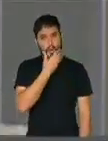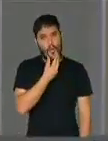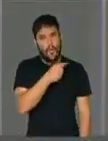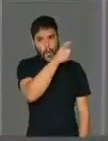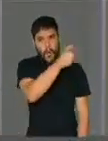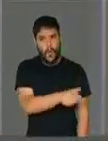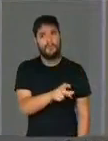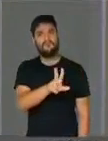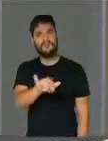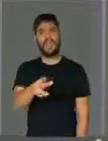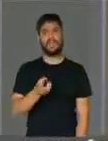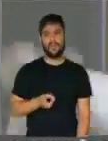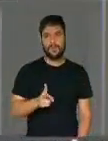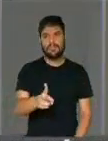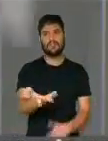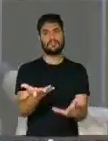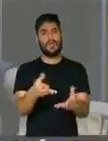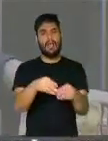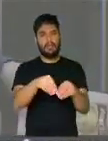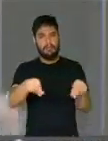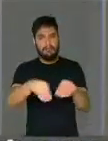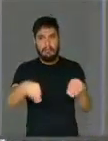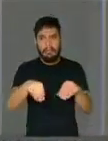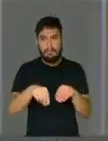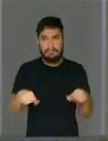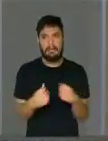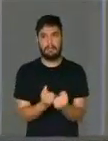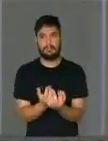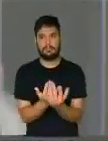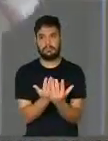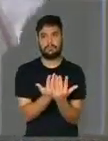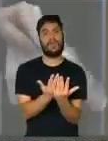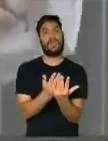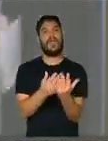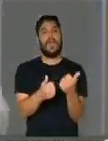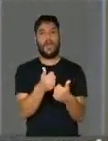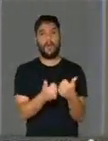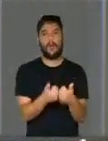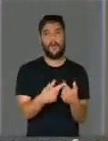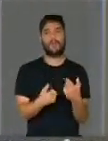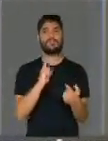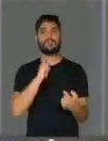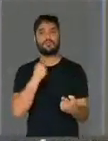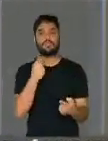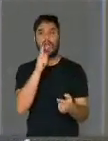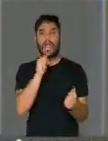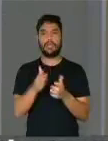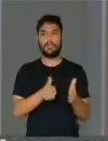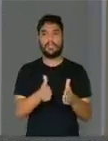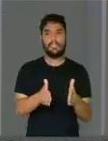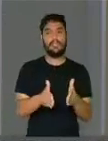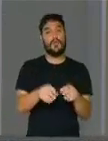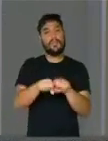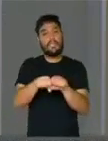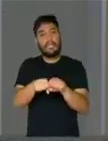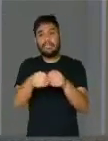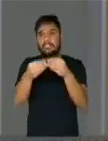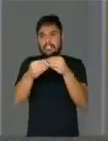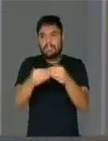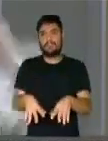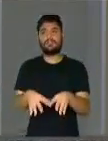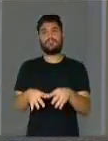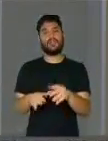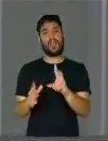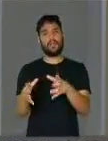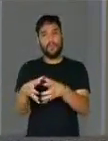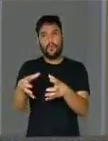os rios, destruindo o equilíbrio ecológico e destruindo a dignidade do povo marajoara. Por